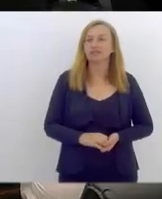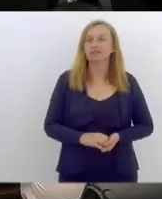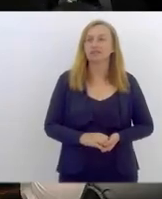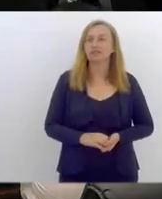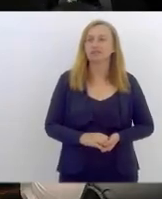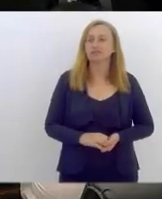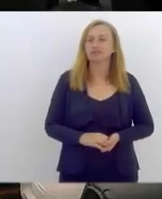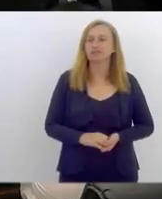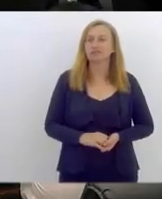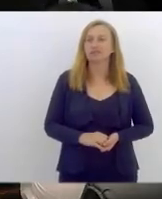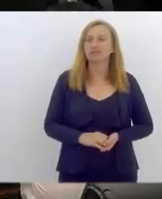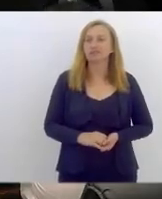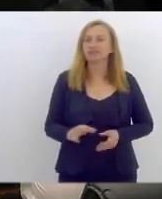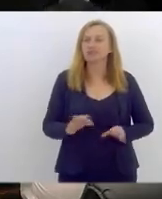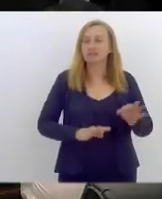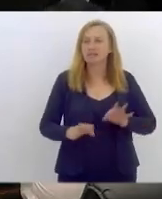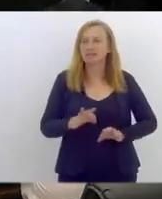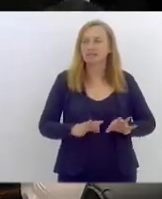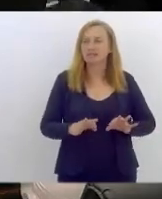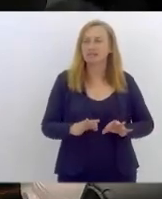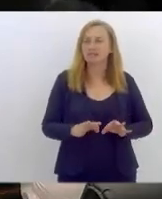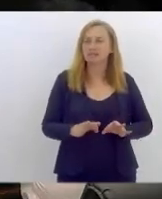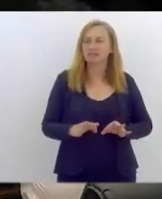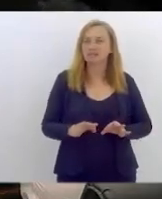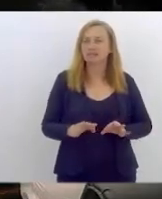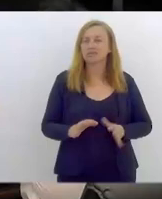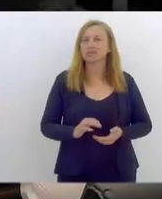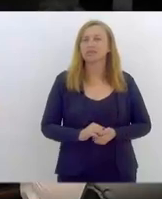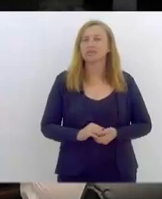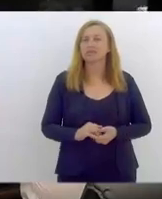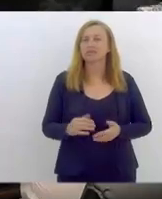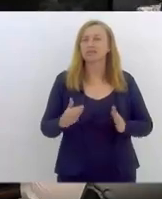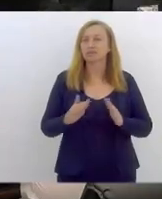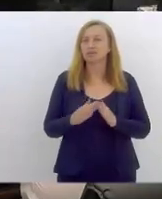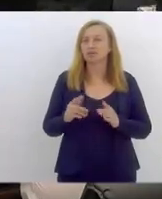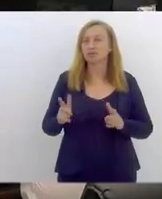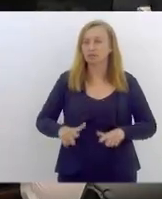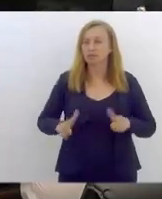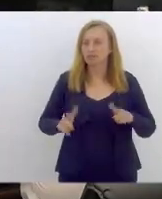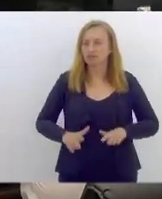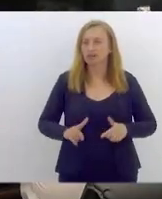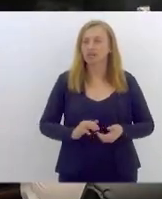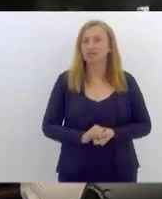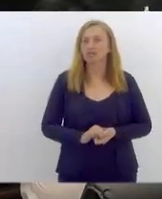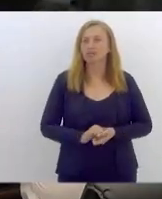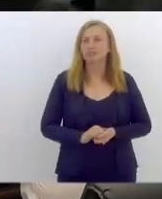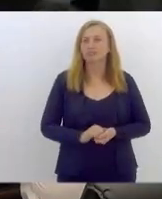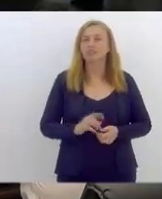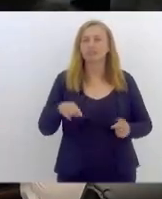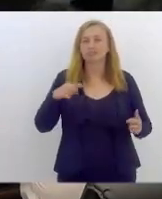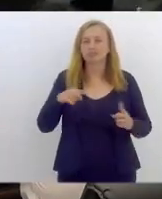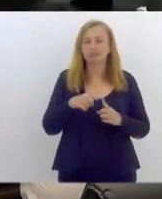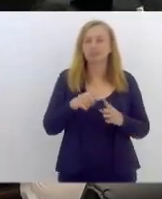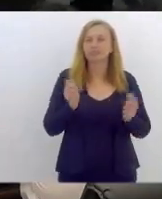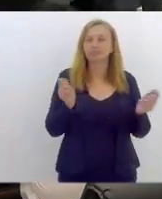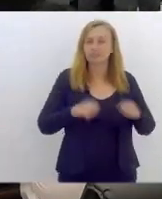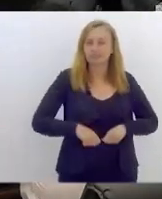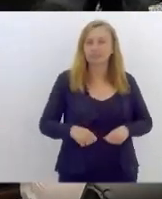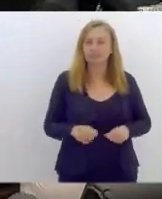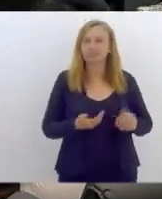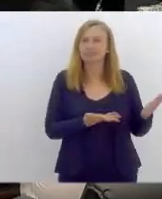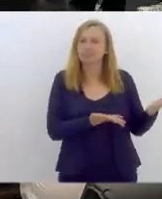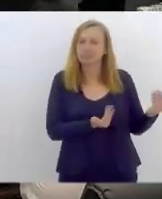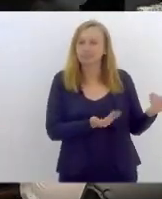que surgiu organizada por moradores e ex-moradores do Complexo da Maré. A rede surgiu com o objetivo de possibilitar que